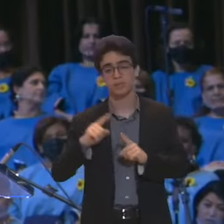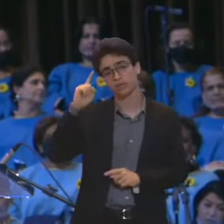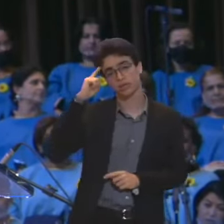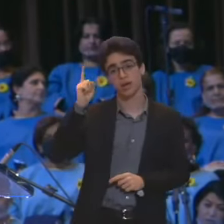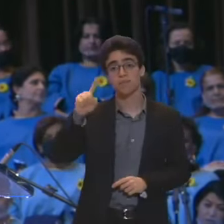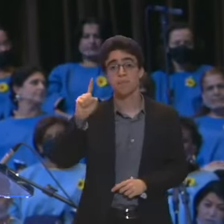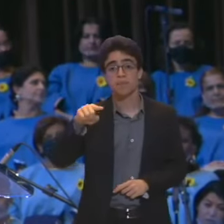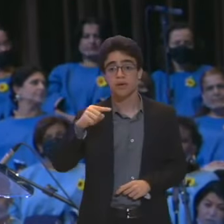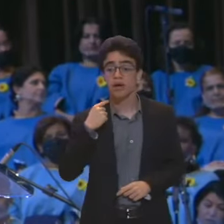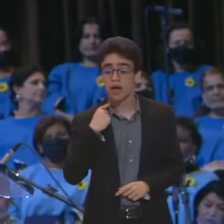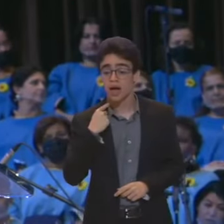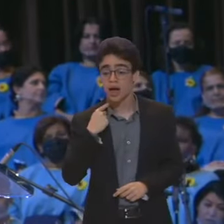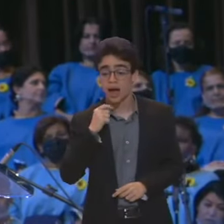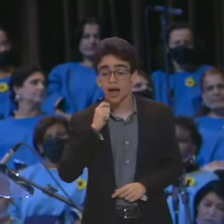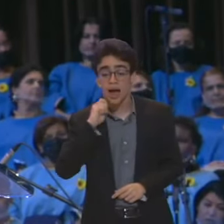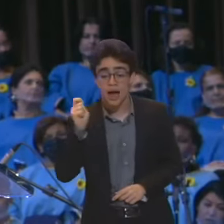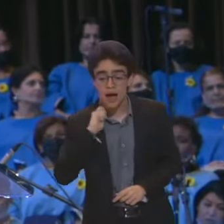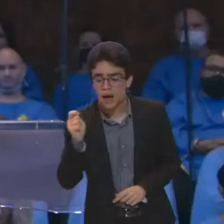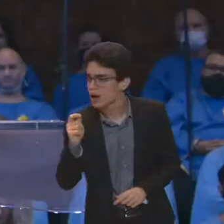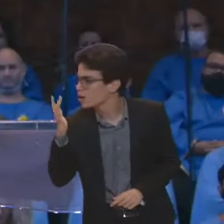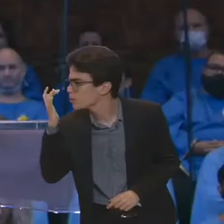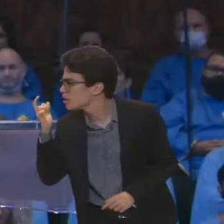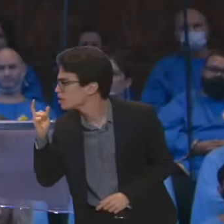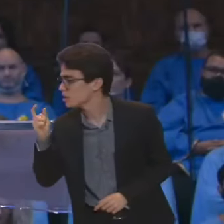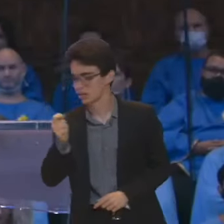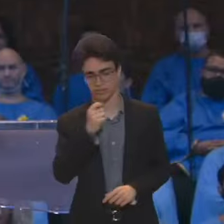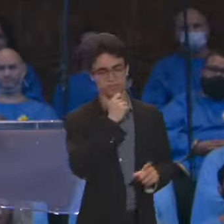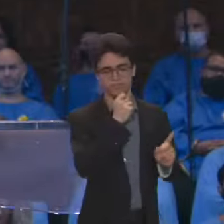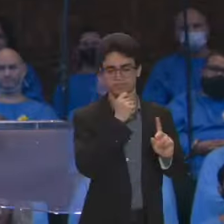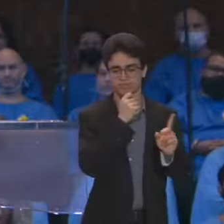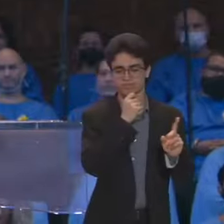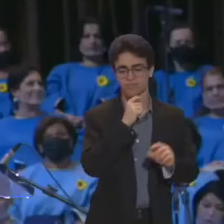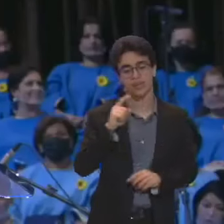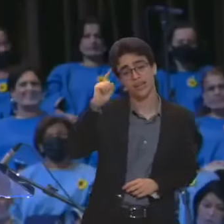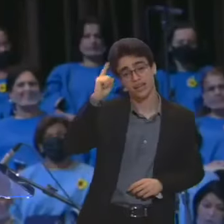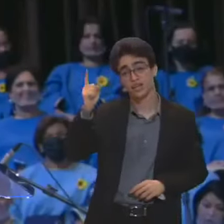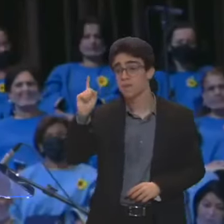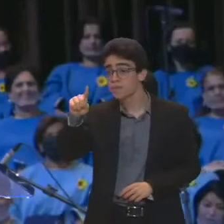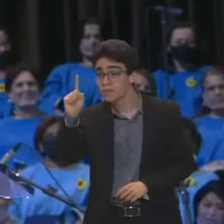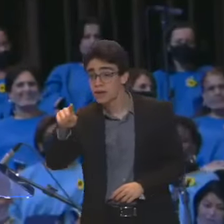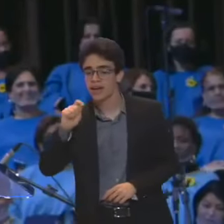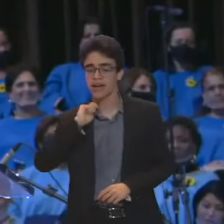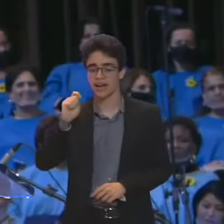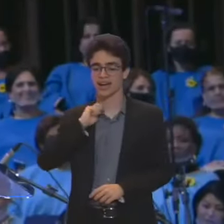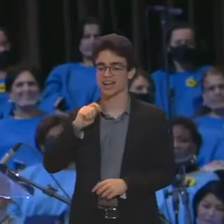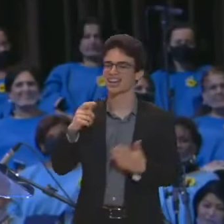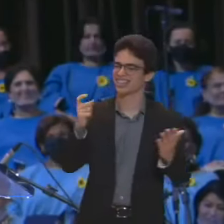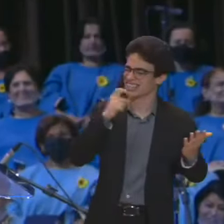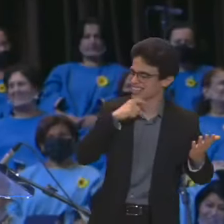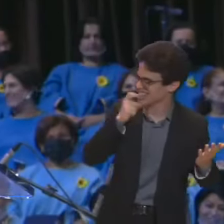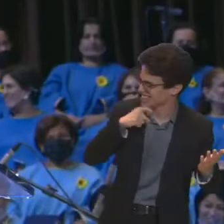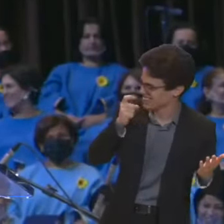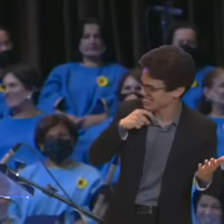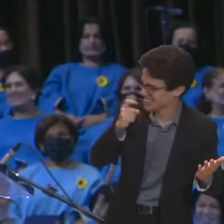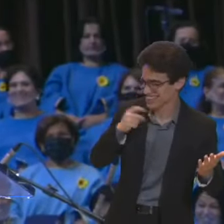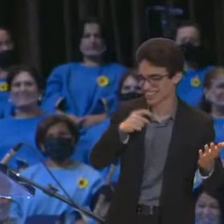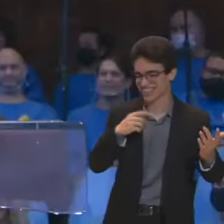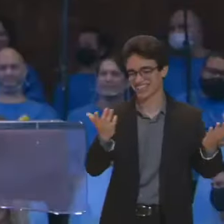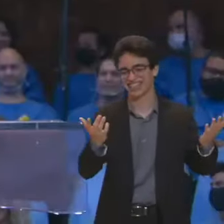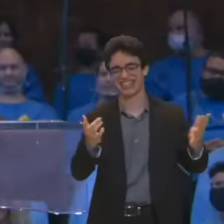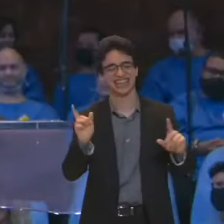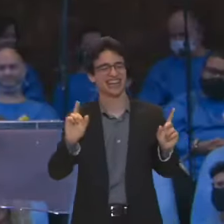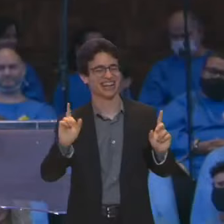abril. Amanhã é 1º de abril, não é? Ainda não? Dia 1º de abril. Então era mentira, tá vendo? Ele